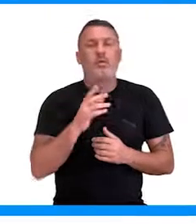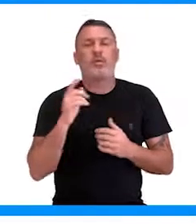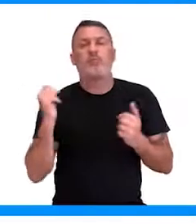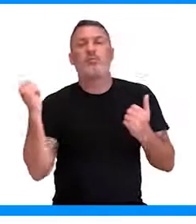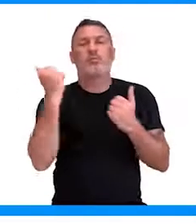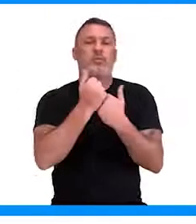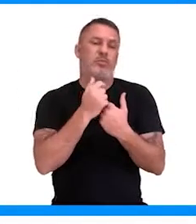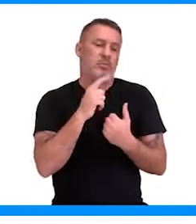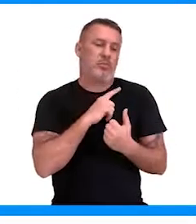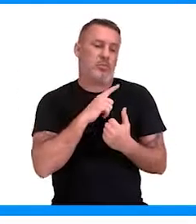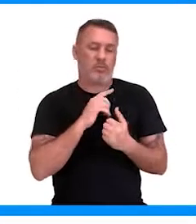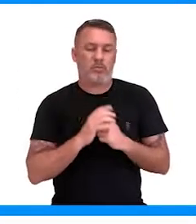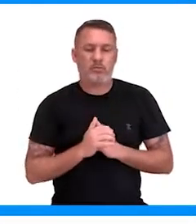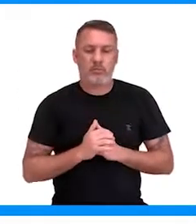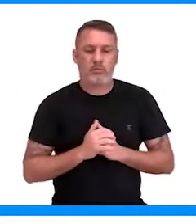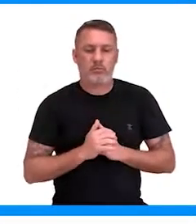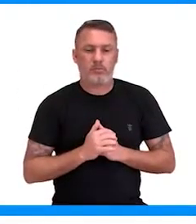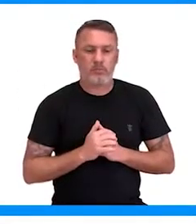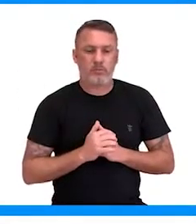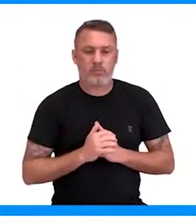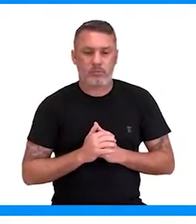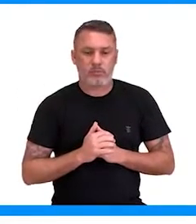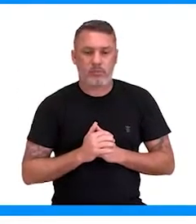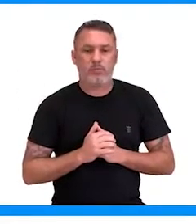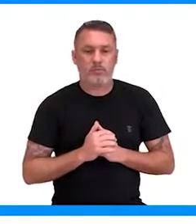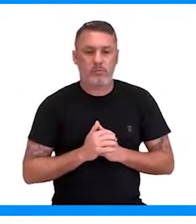depois substituí-lo em algum lugar.